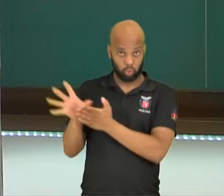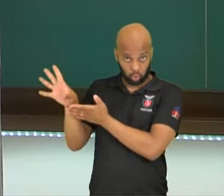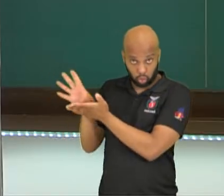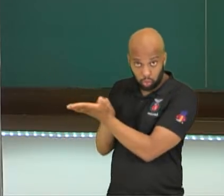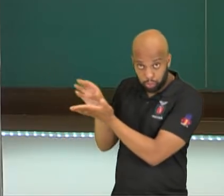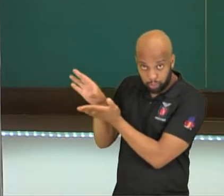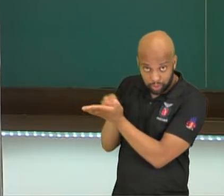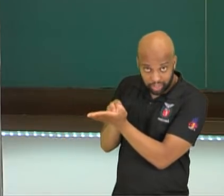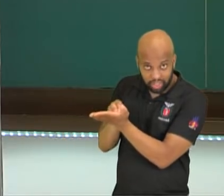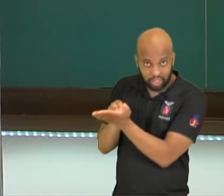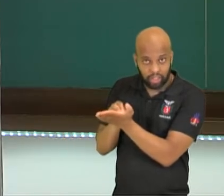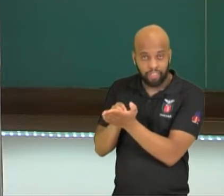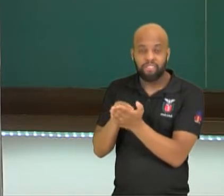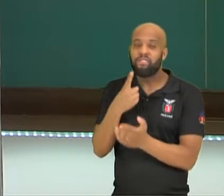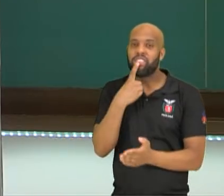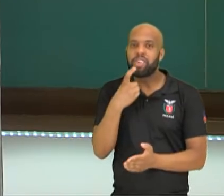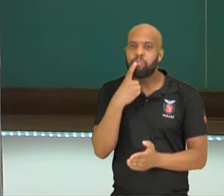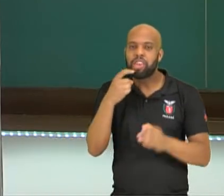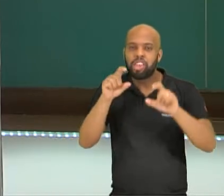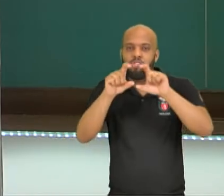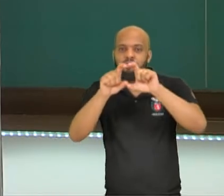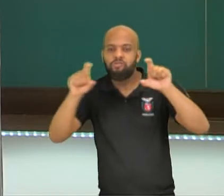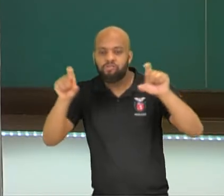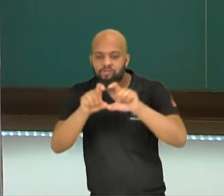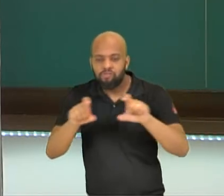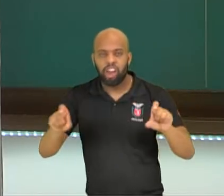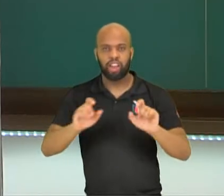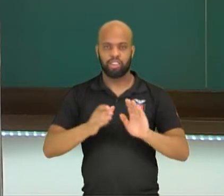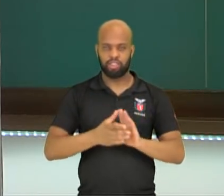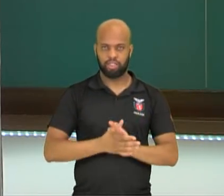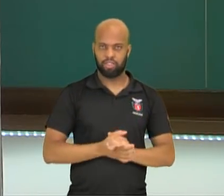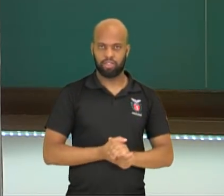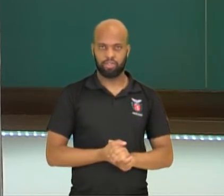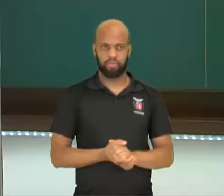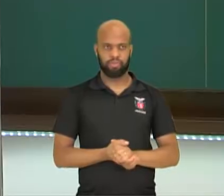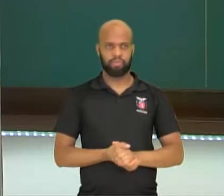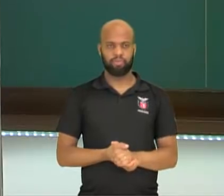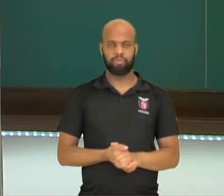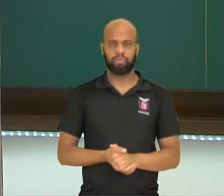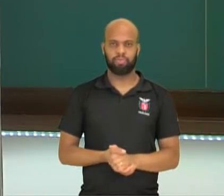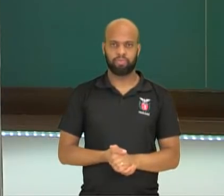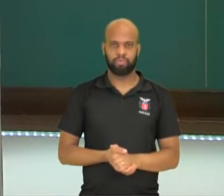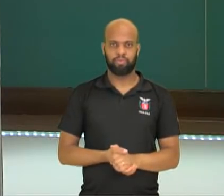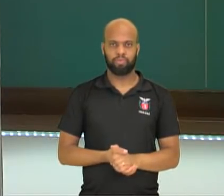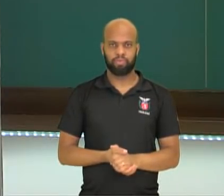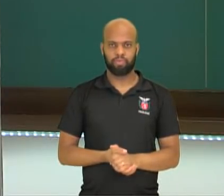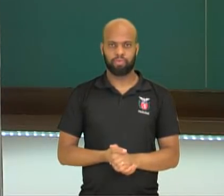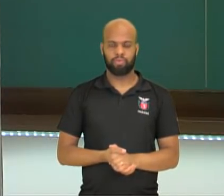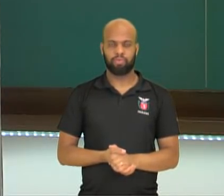Estrofe, 2 pontos, é o conjunto de versos. Ponto.